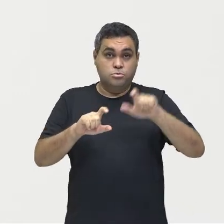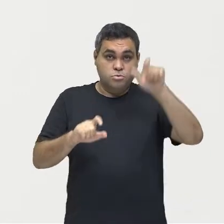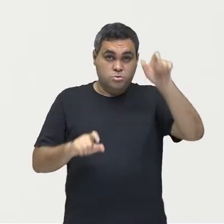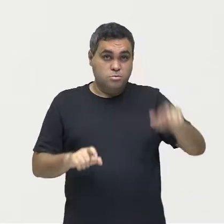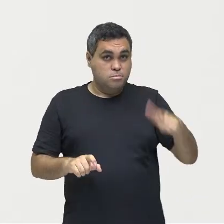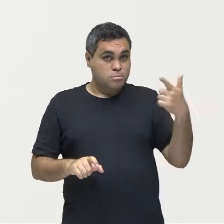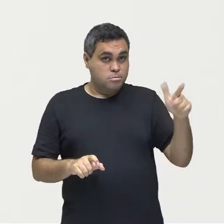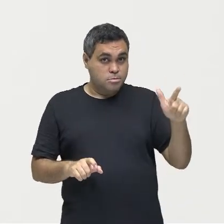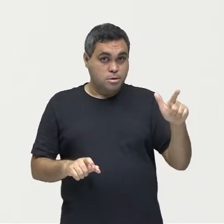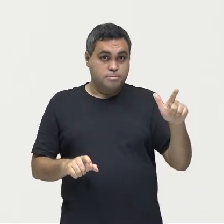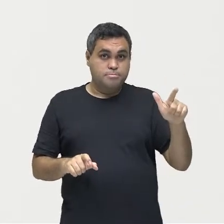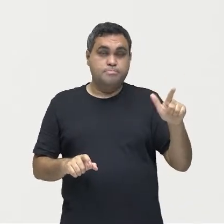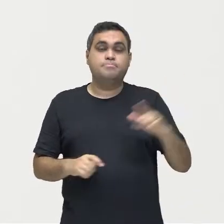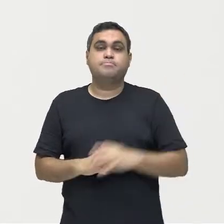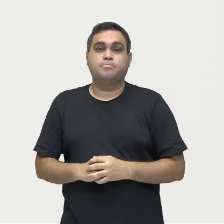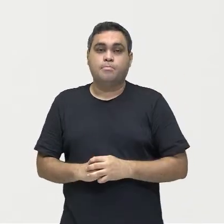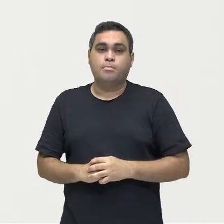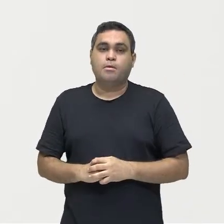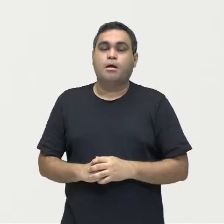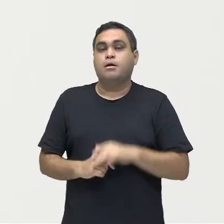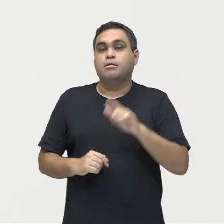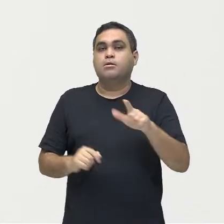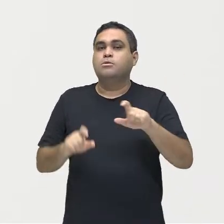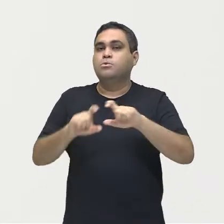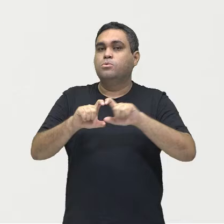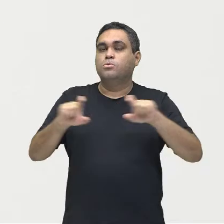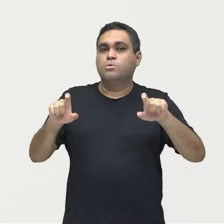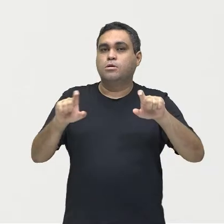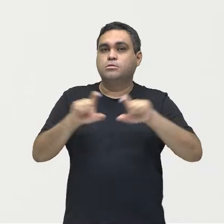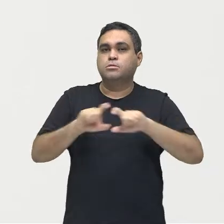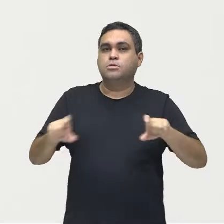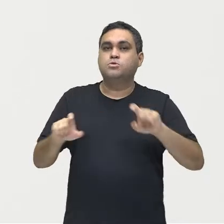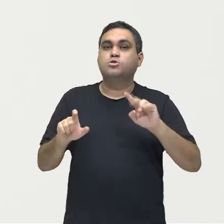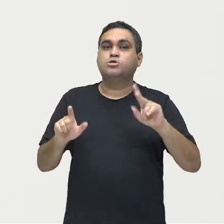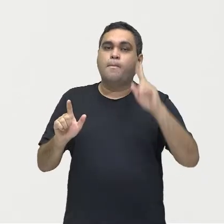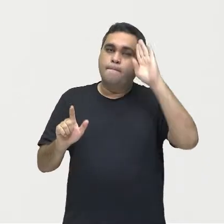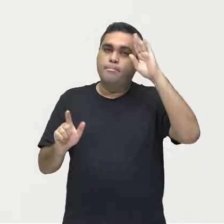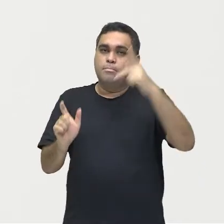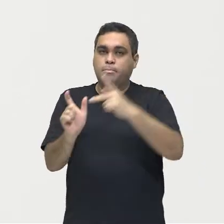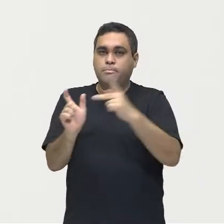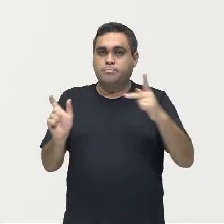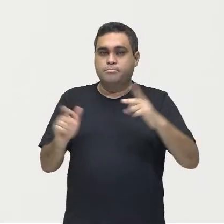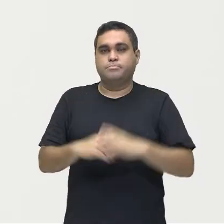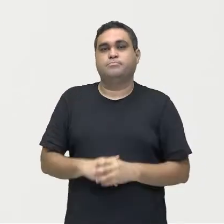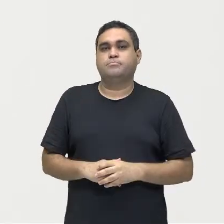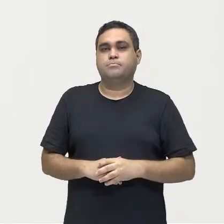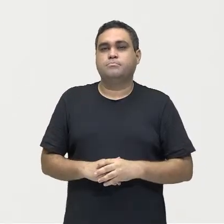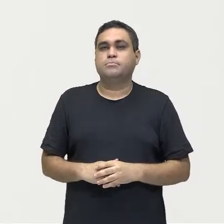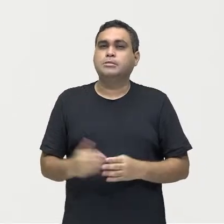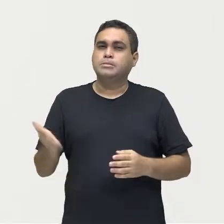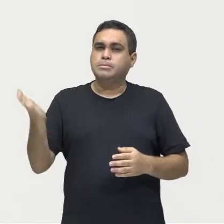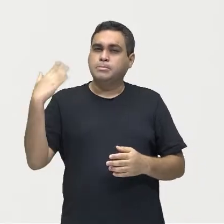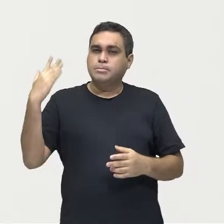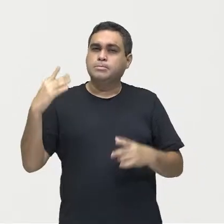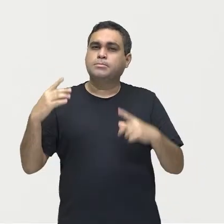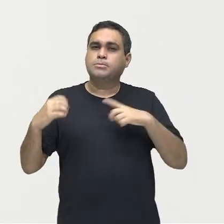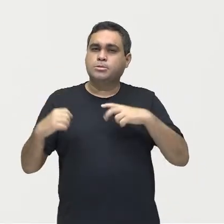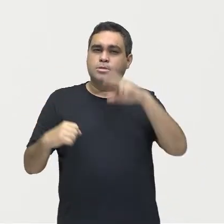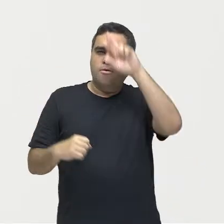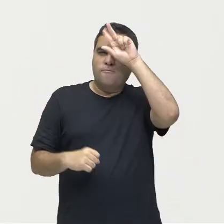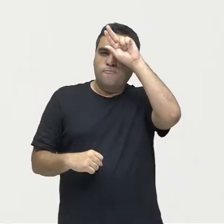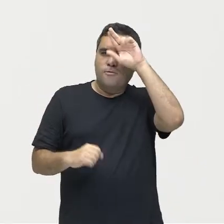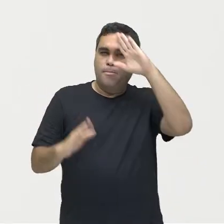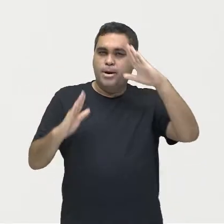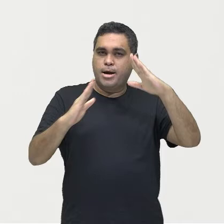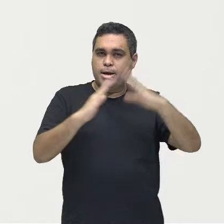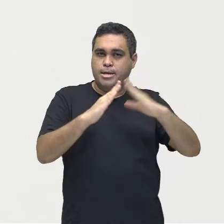estão constituídas, formadas apenas pelo predicado. Havia formigas na casa. O verbo haver é